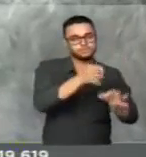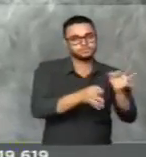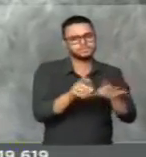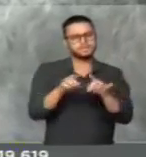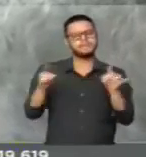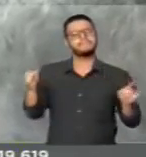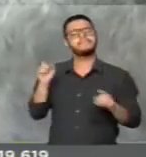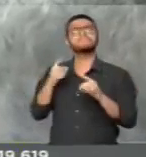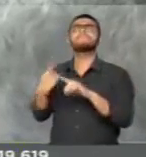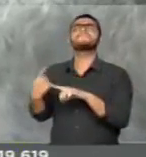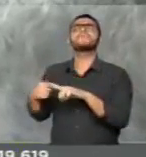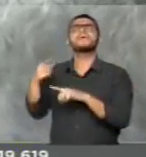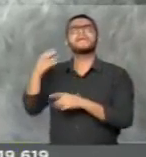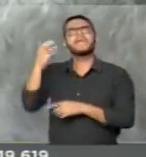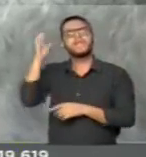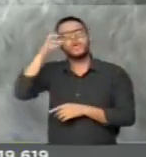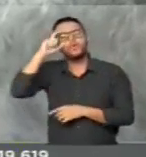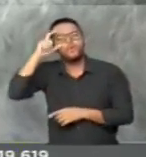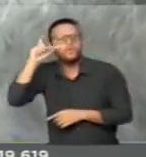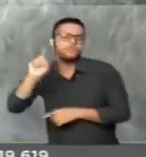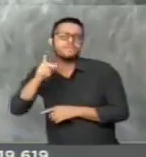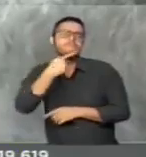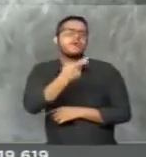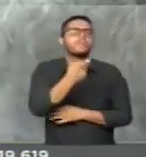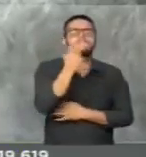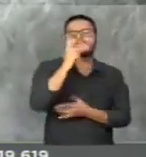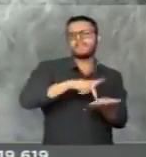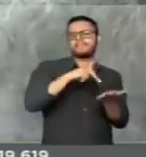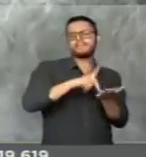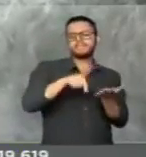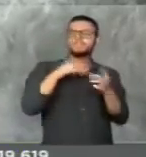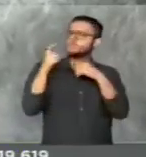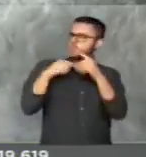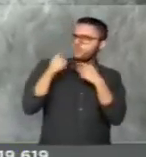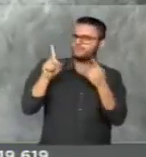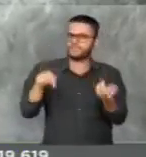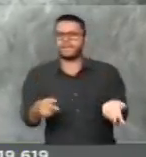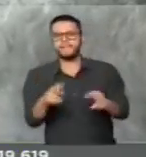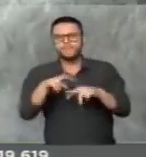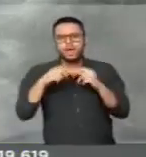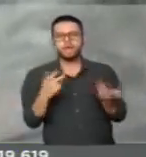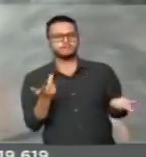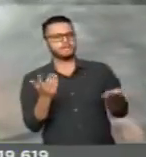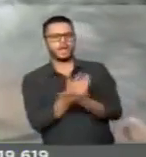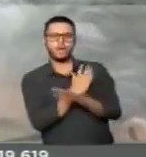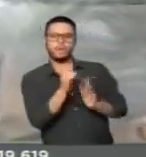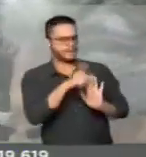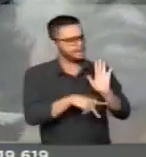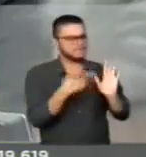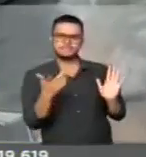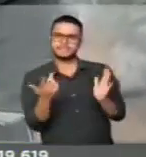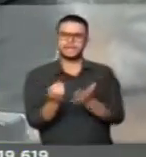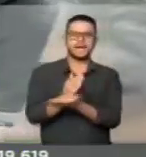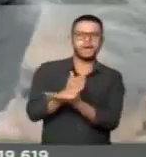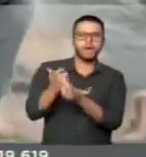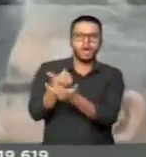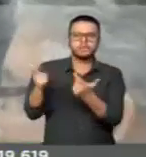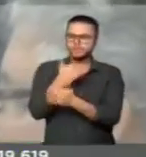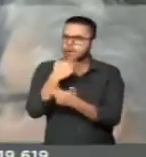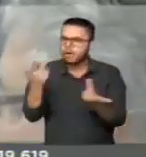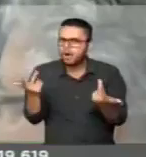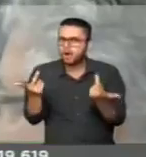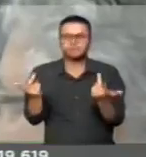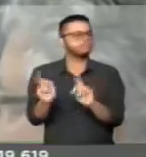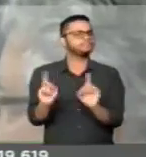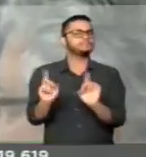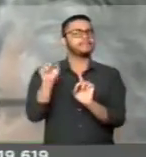Eduardo Cunha a não declarar esses valores, na verdade, não foram pareceres, dúvidas, justificativas, dado como não exigibilidade de declaração de ganhos com atividades fora do país,